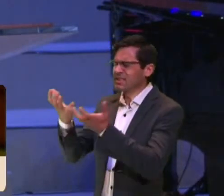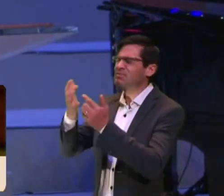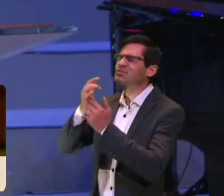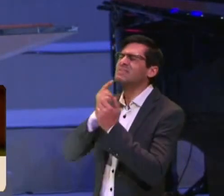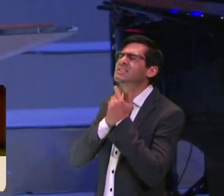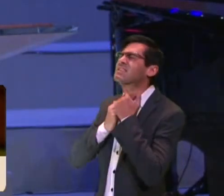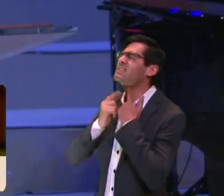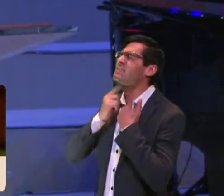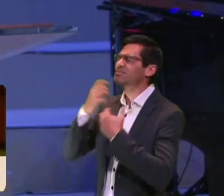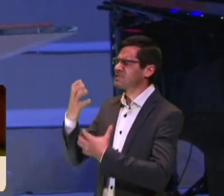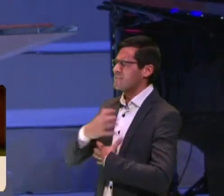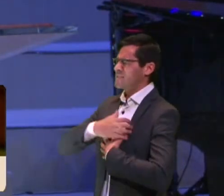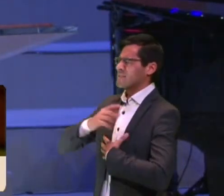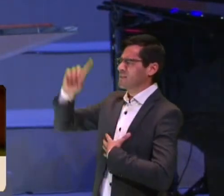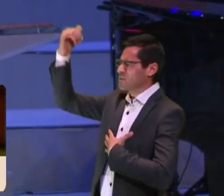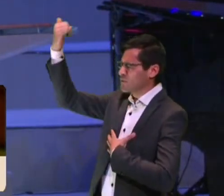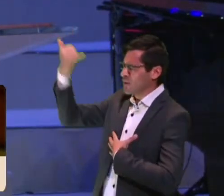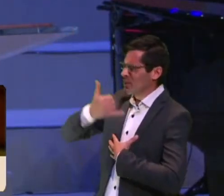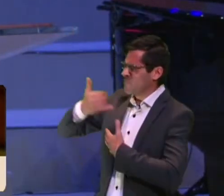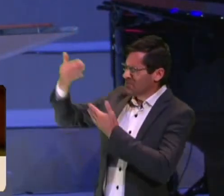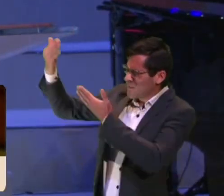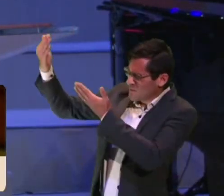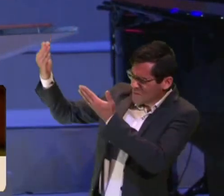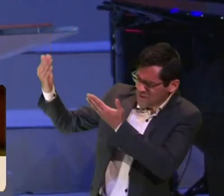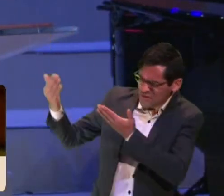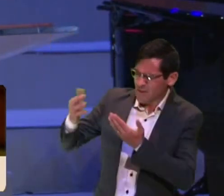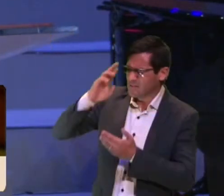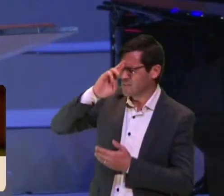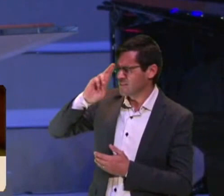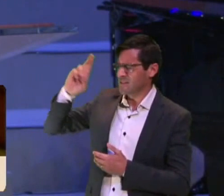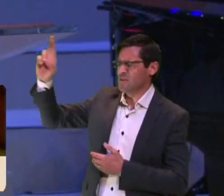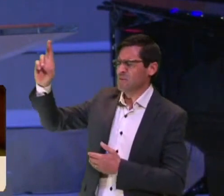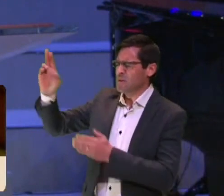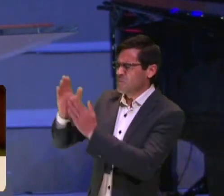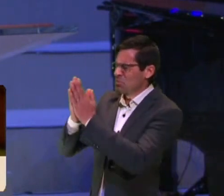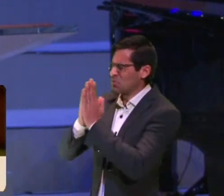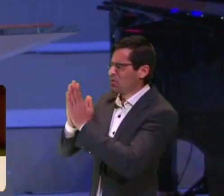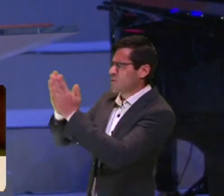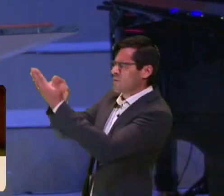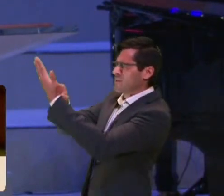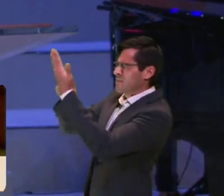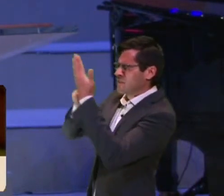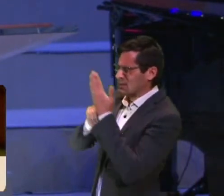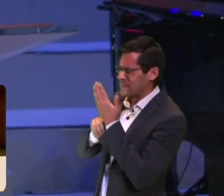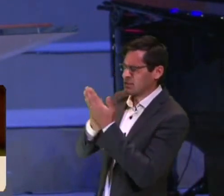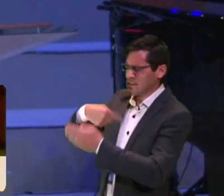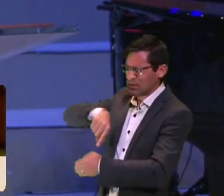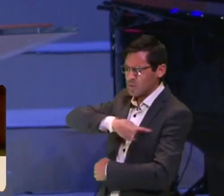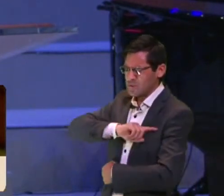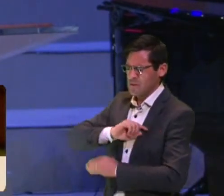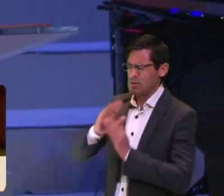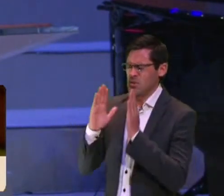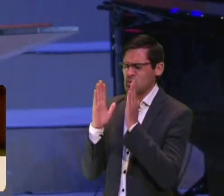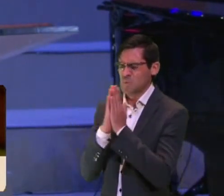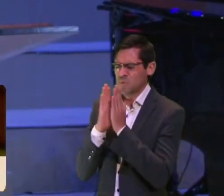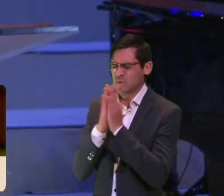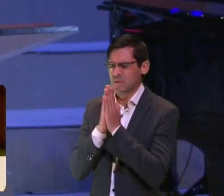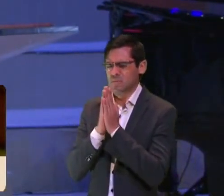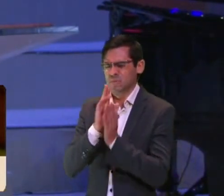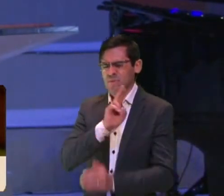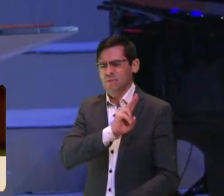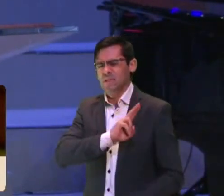ouvir a Tua voz. Vem, Senhor amado, e se revela. Essa é a nossa oração,